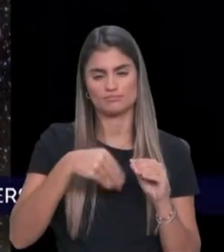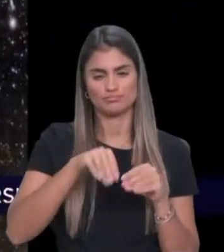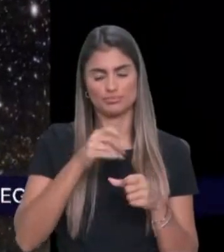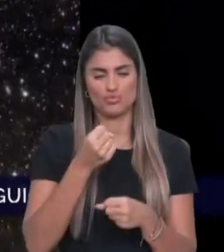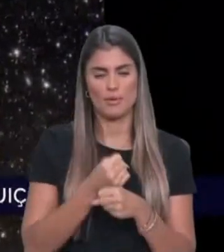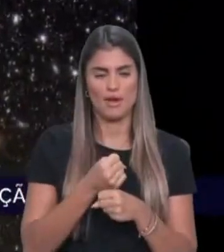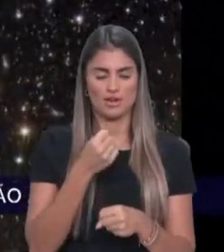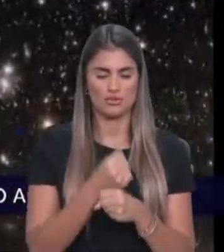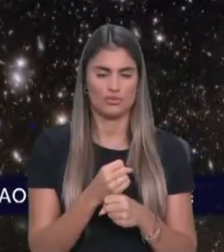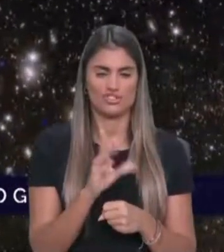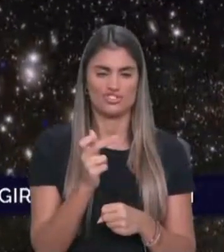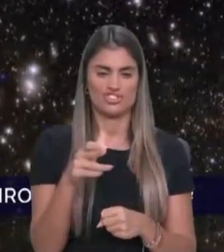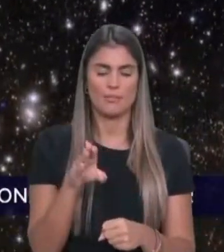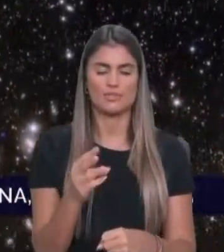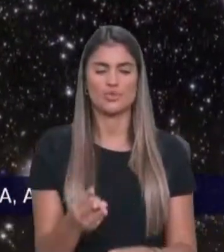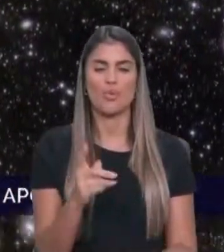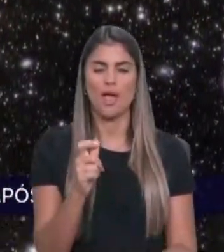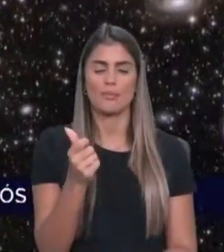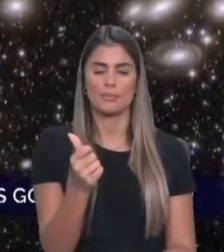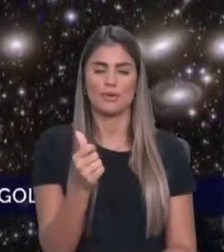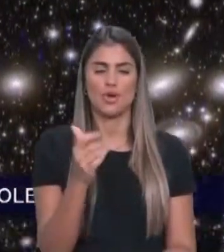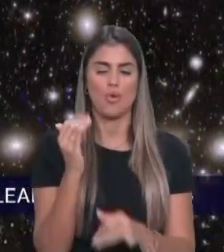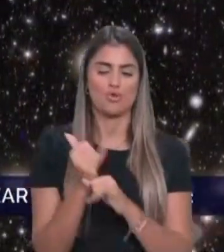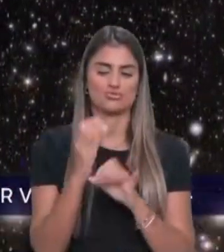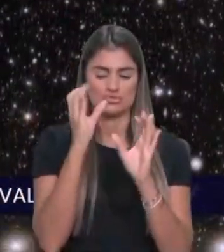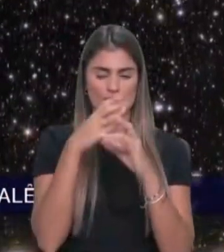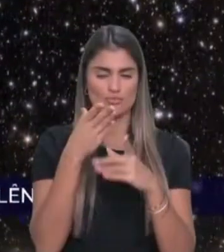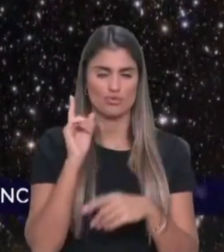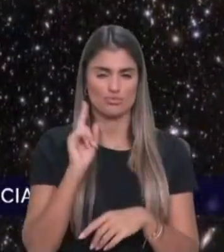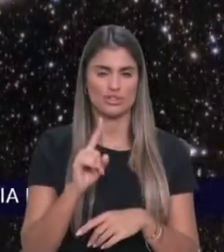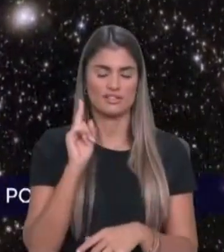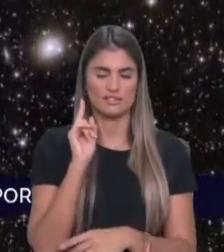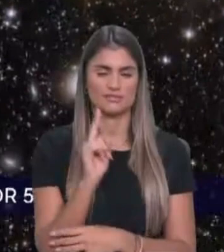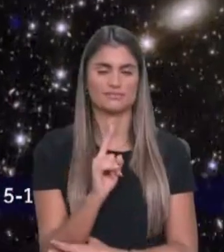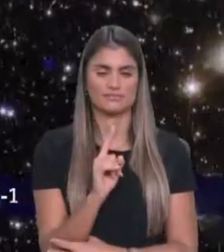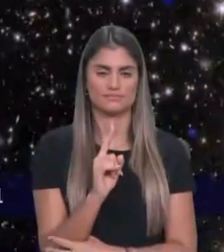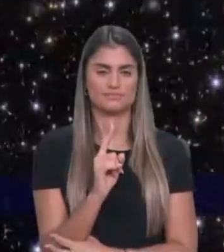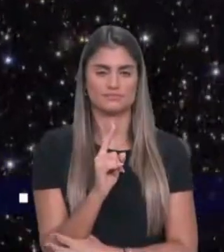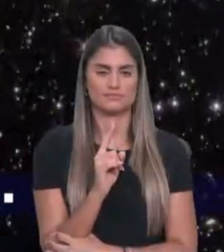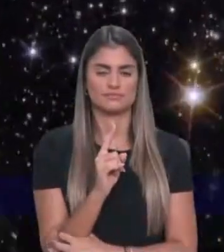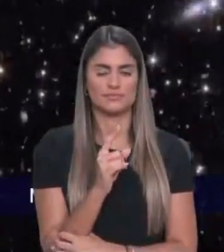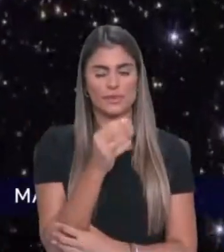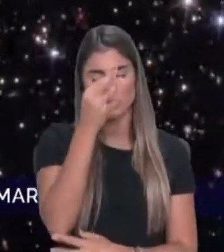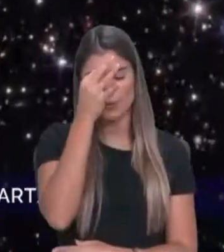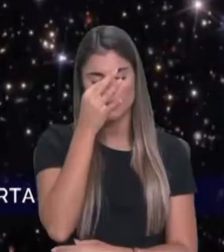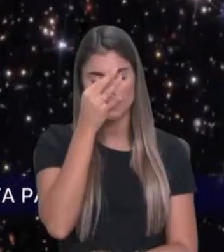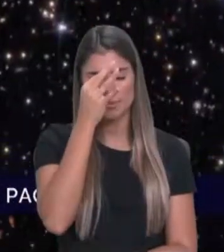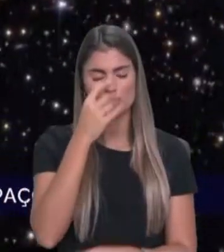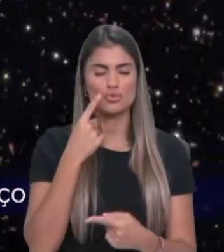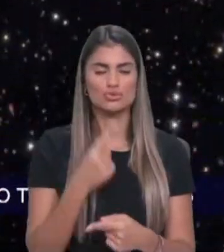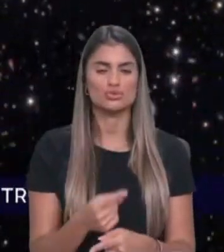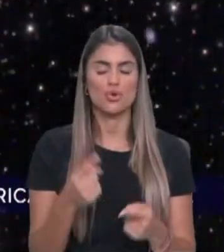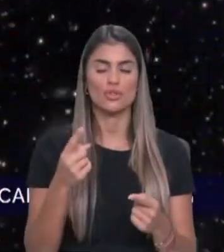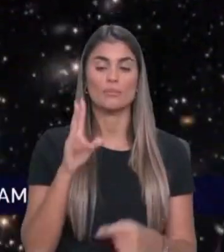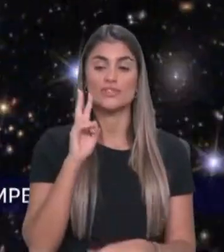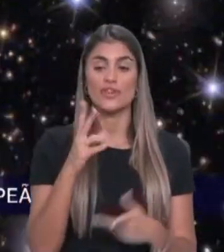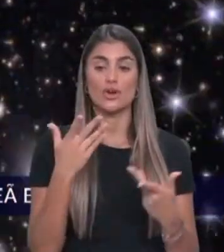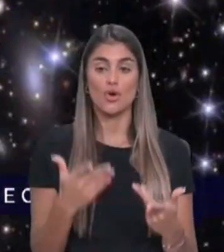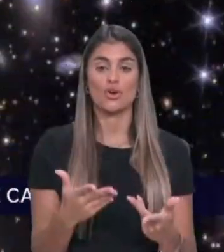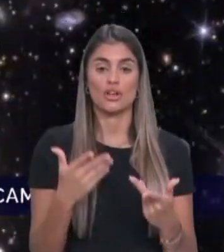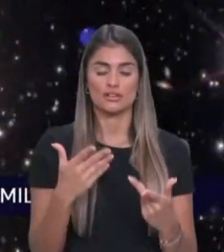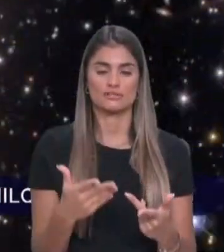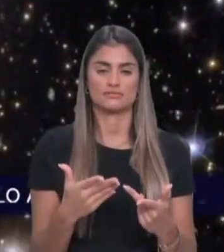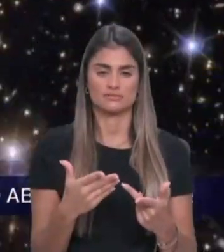do James Webb e de outros telescópios. Complementar, é sempre importante dizer esta palavra, com uma precisão absolutamente notável. Mostrou-nos, olha, estamos a ver o enxame